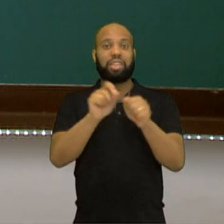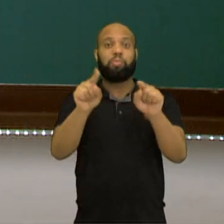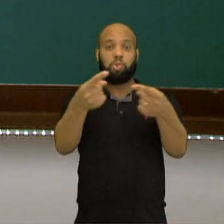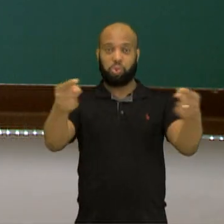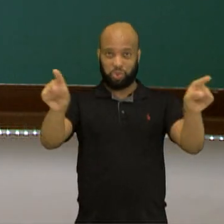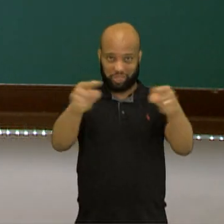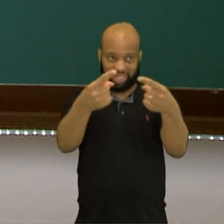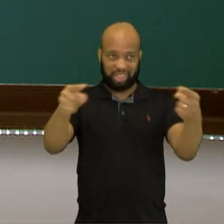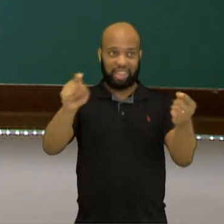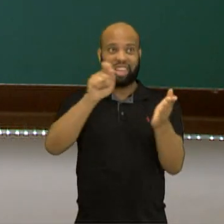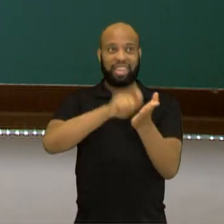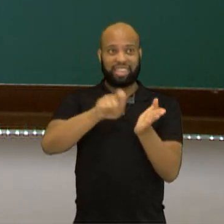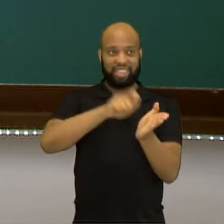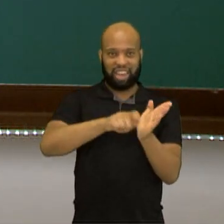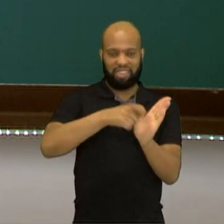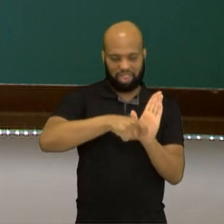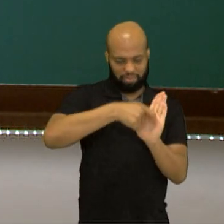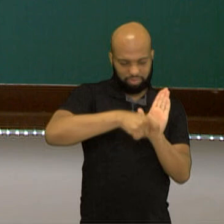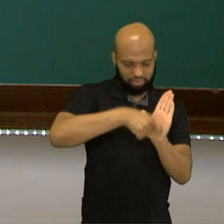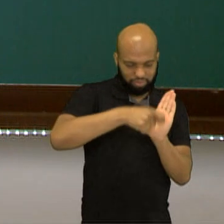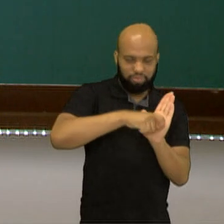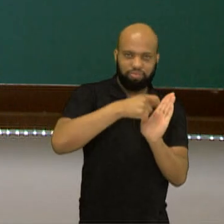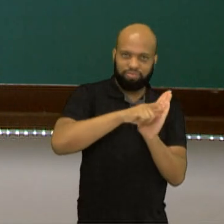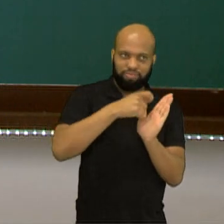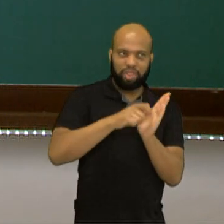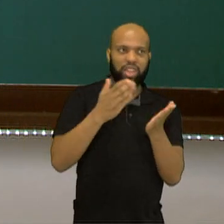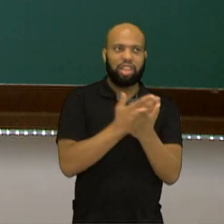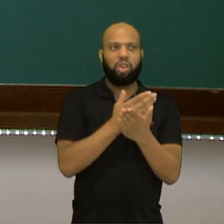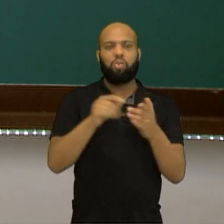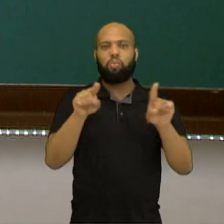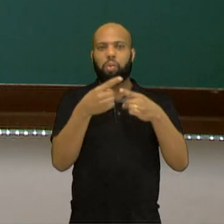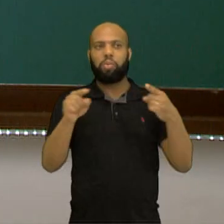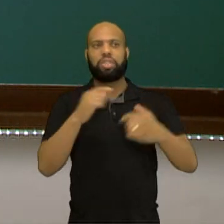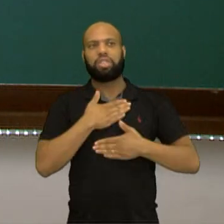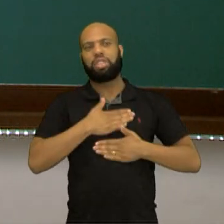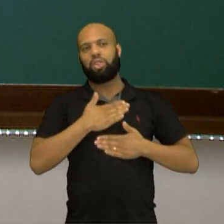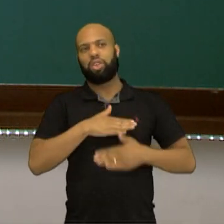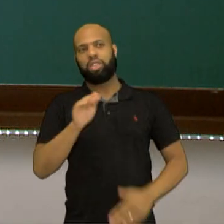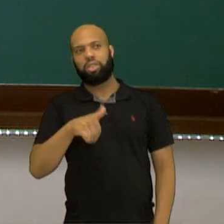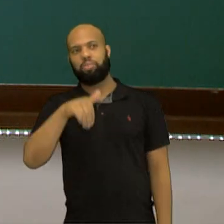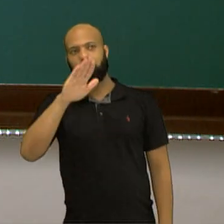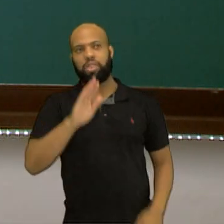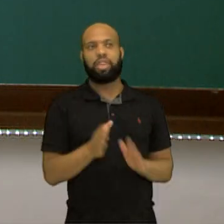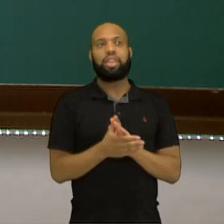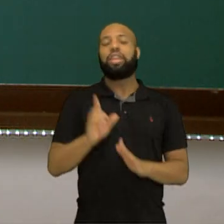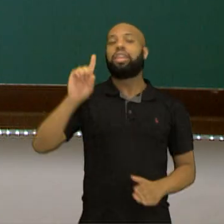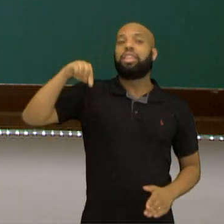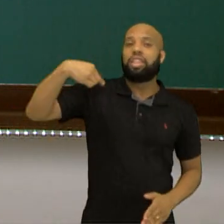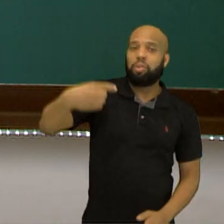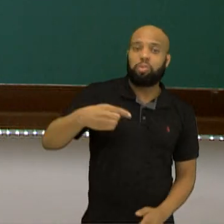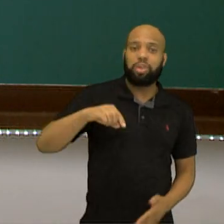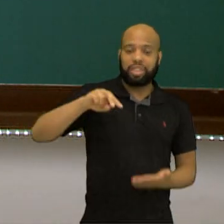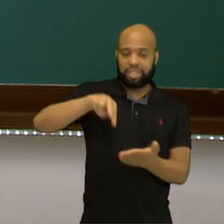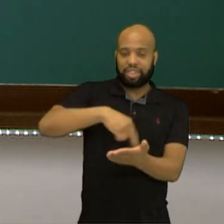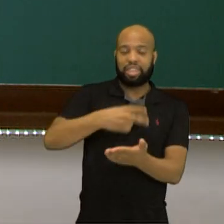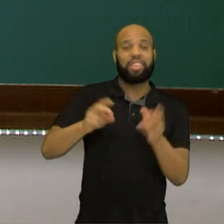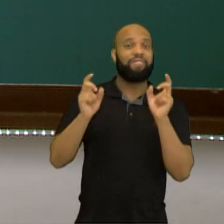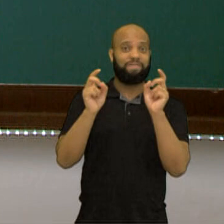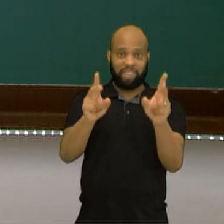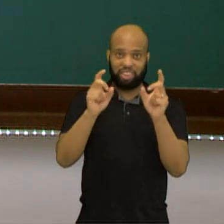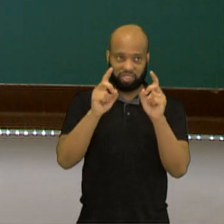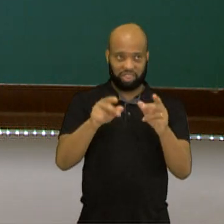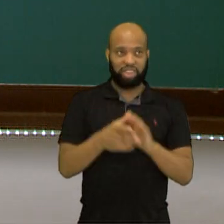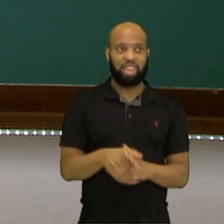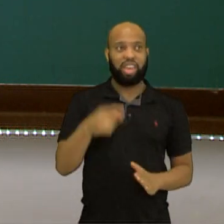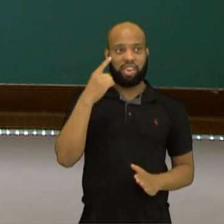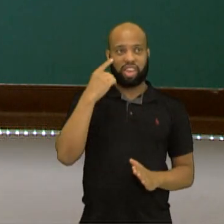musical escrever nesse skate alguma música que ele mais goste. E aí depois esse skate ele é leiloado. Vocês podem ver que ele está